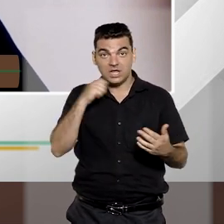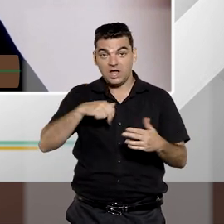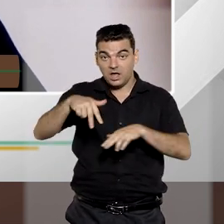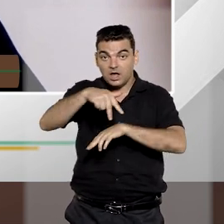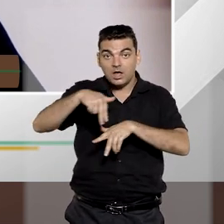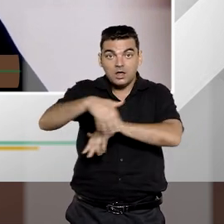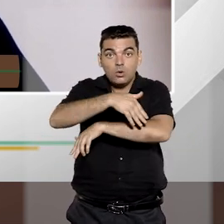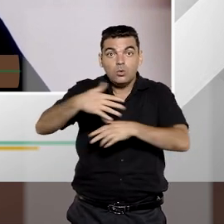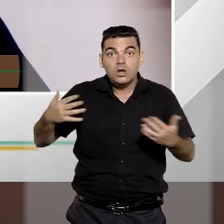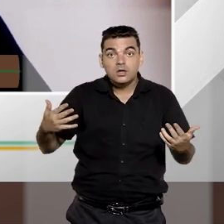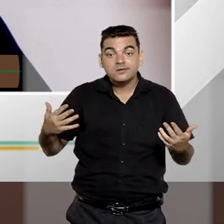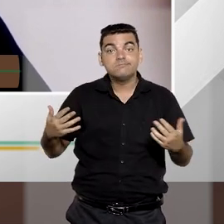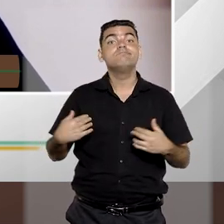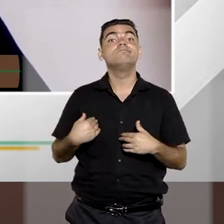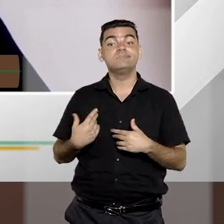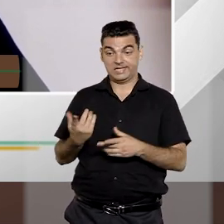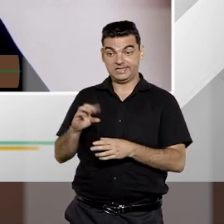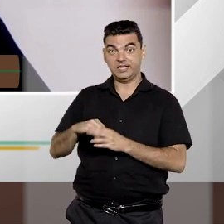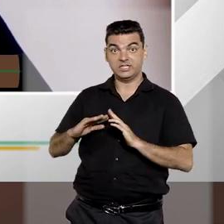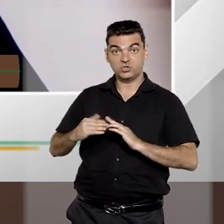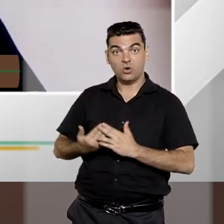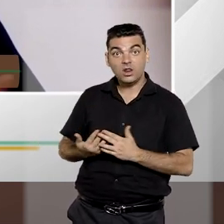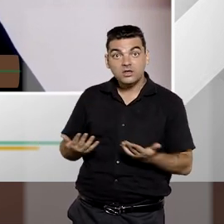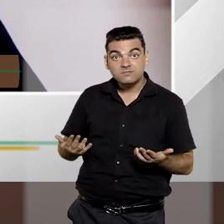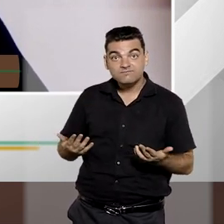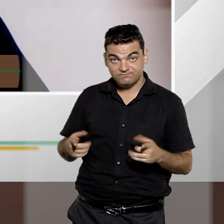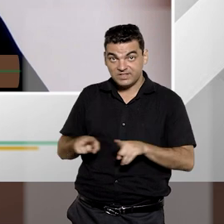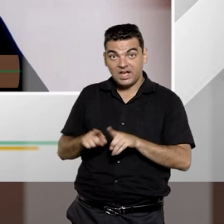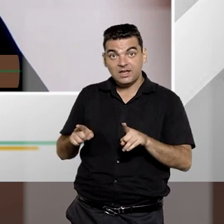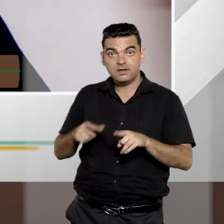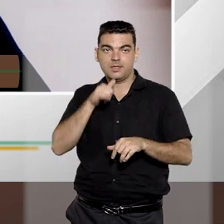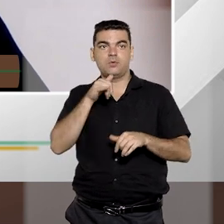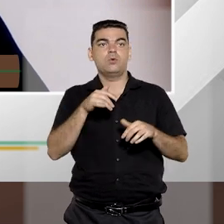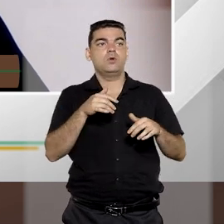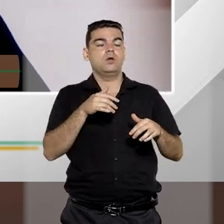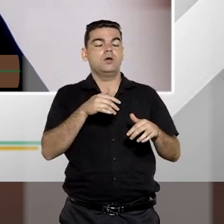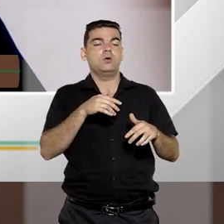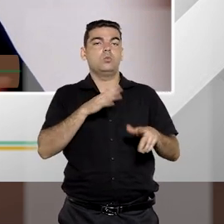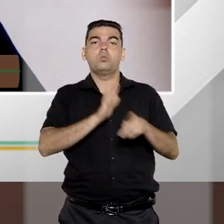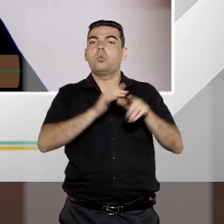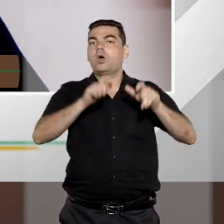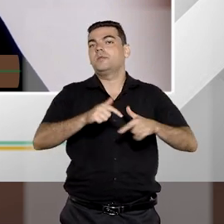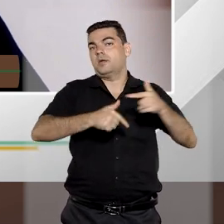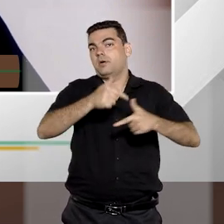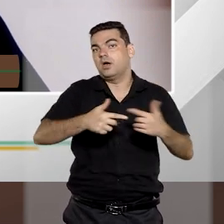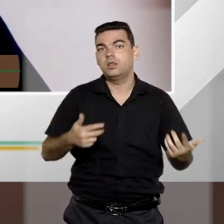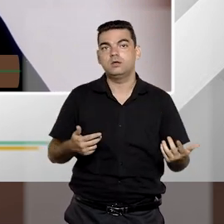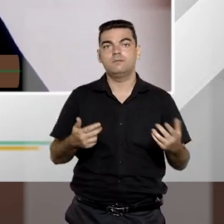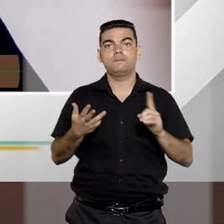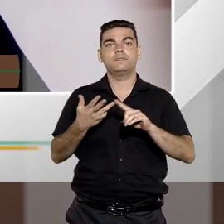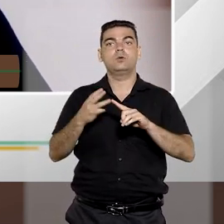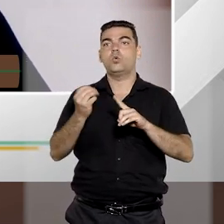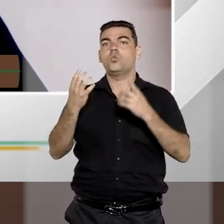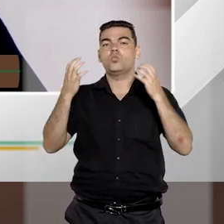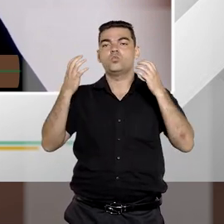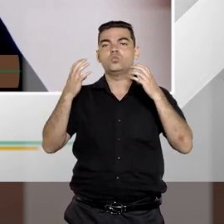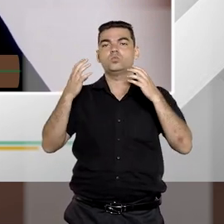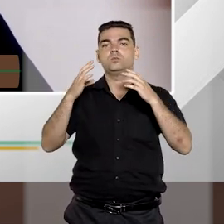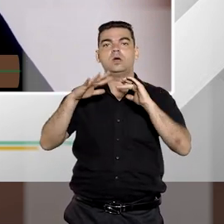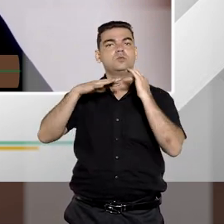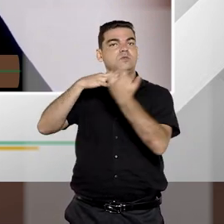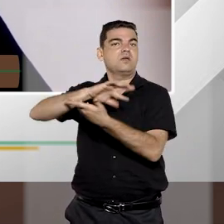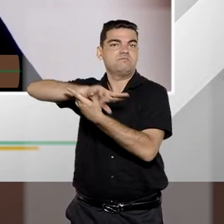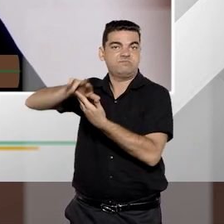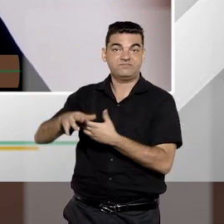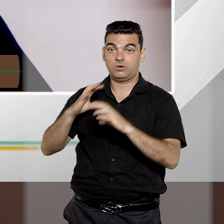falar da acessibilidade dentro da educação, dentro do mercado de trabalho, dentro dos meios de comunicação. Então,